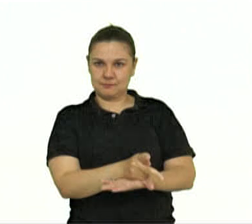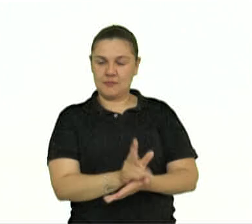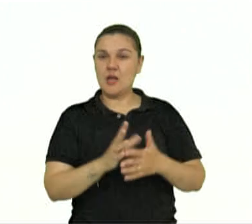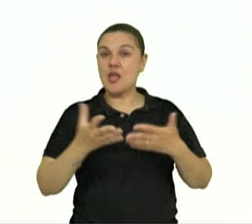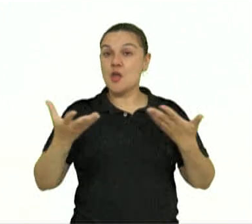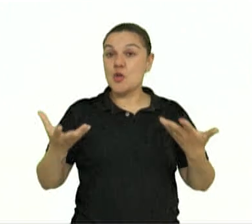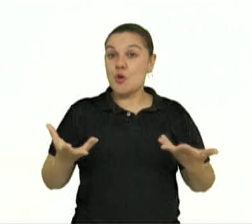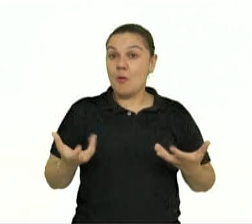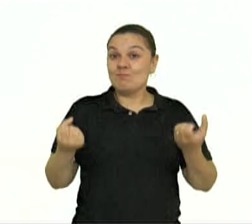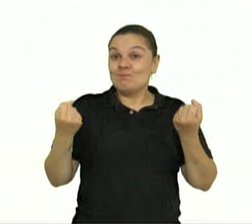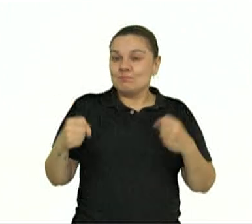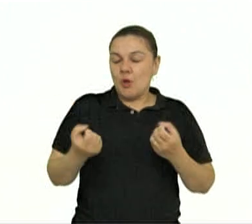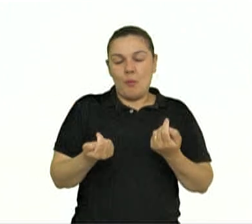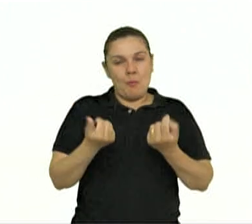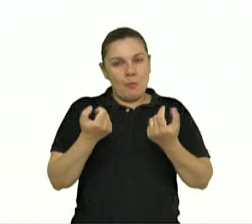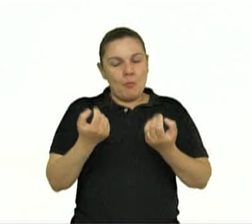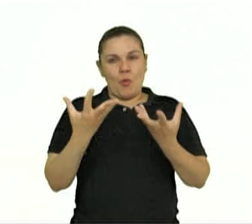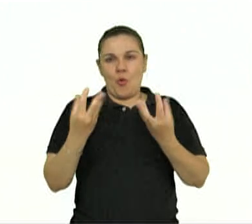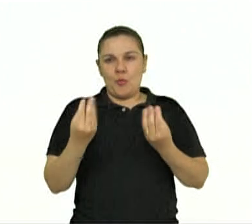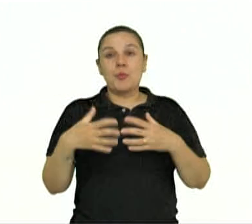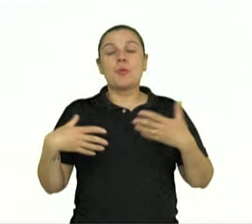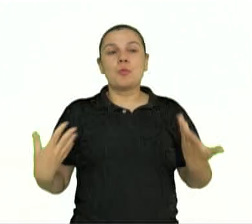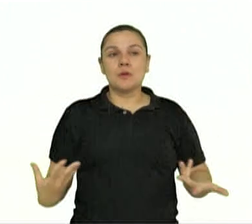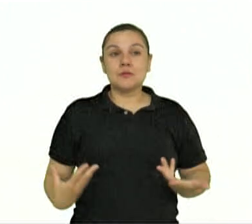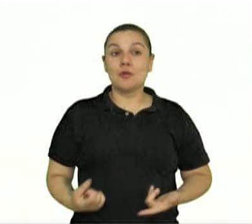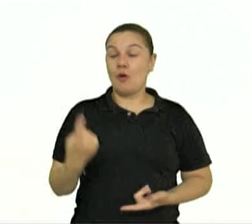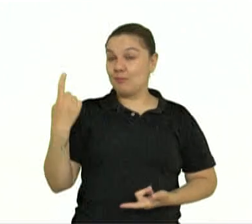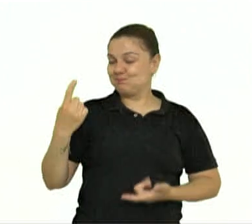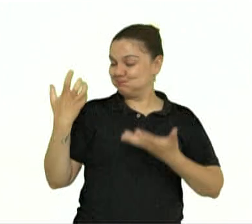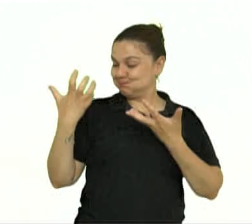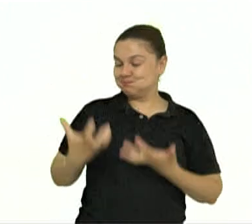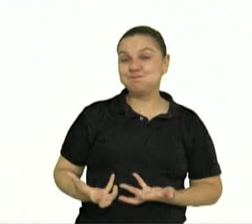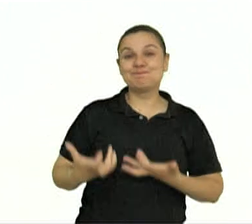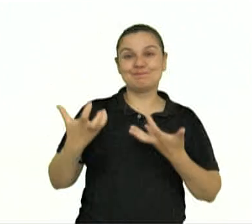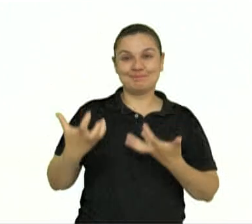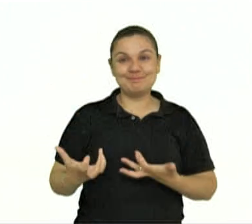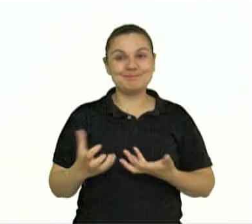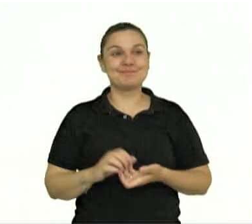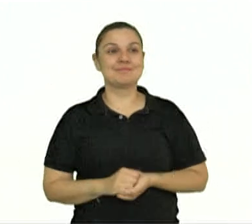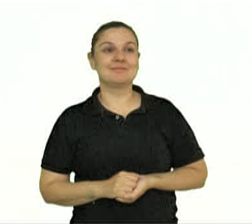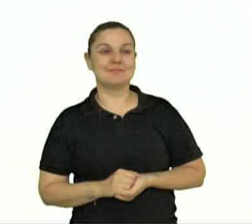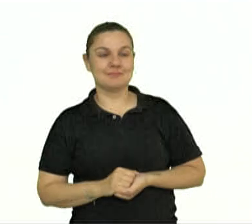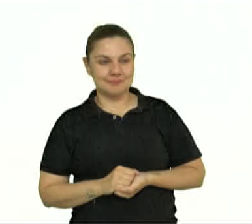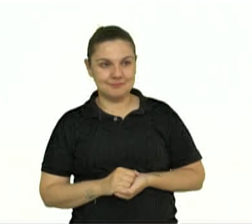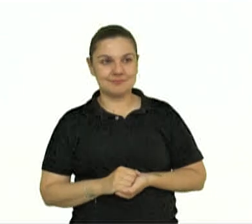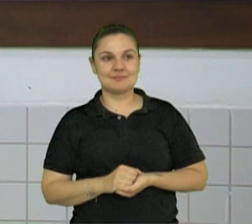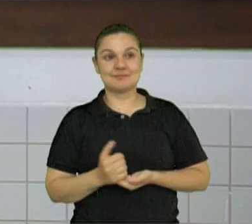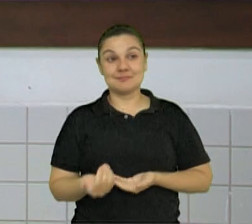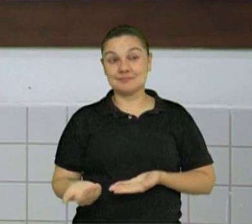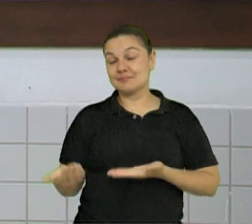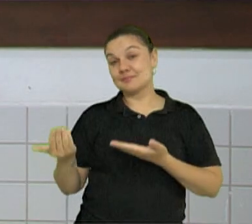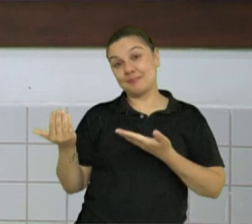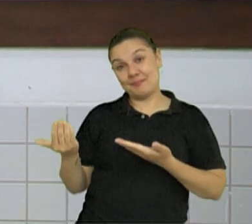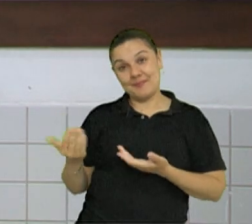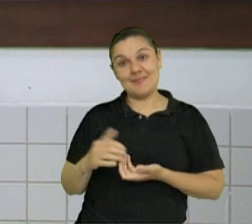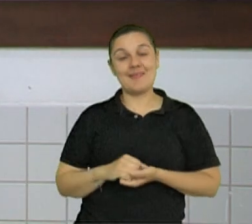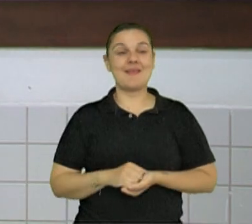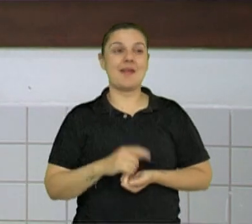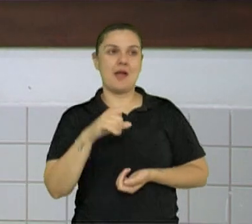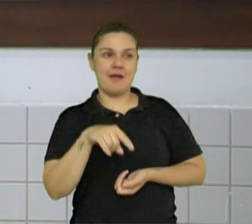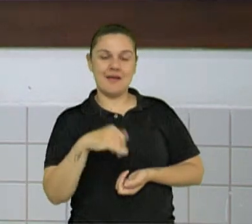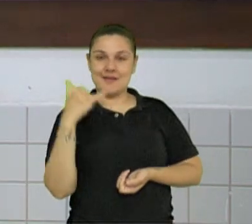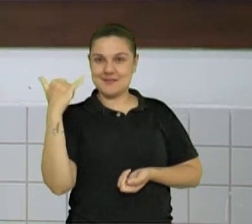é a intensidade que isso vai acontecer? Tanto. Vai acontecer muito, certo? Então,